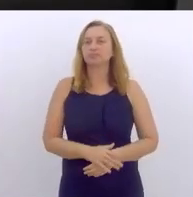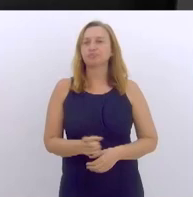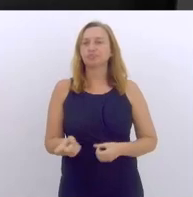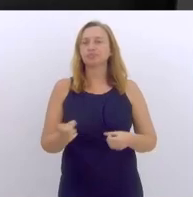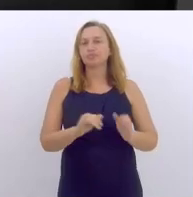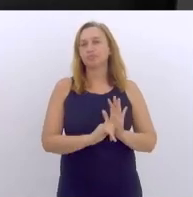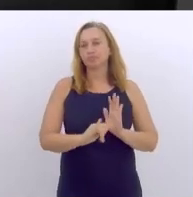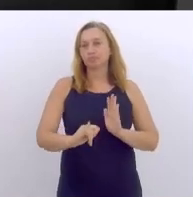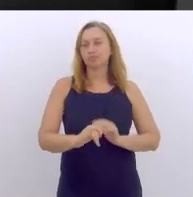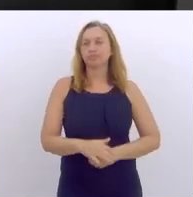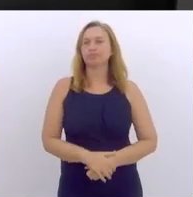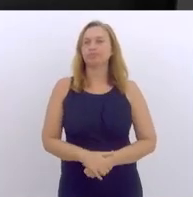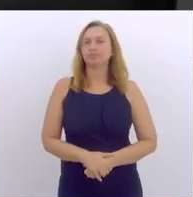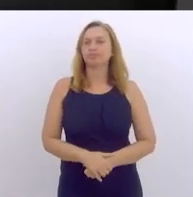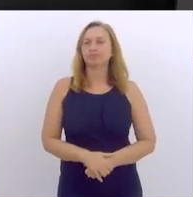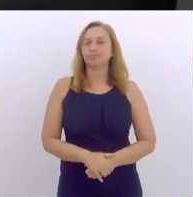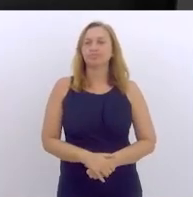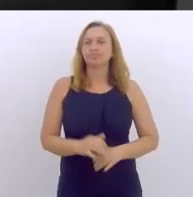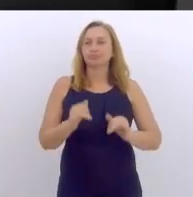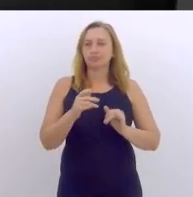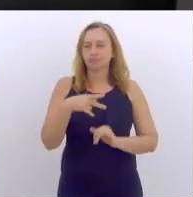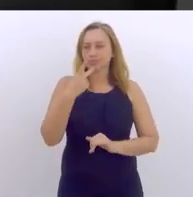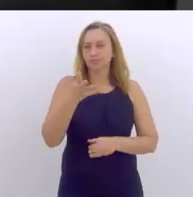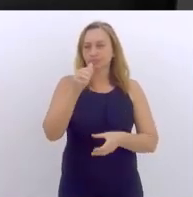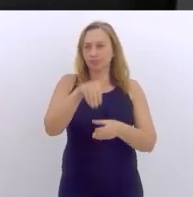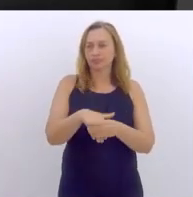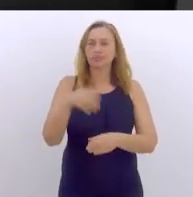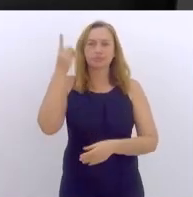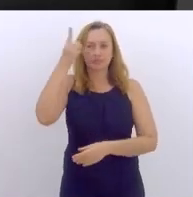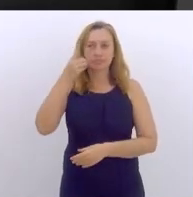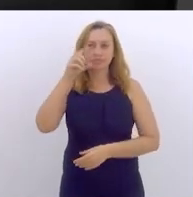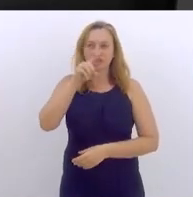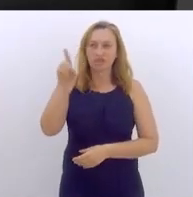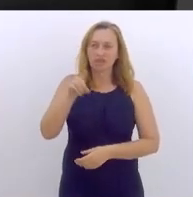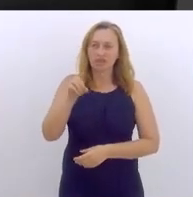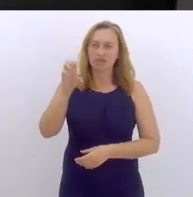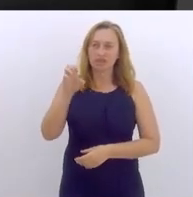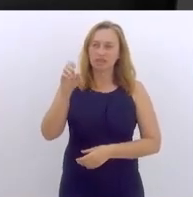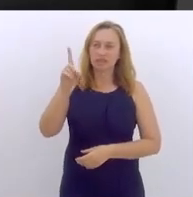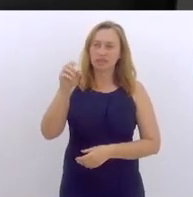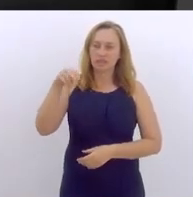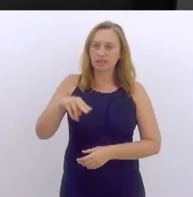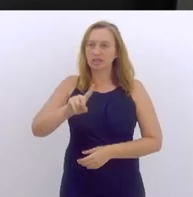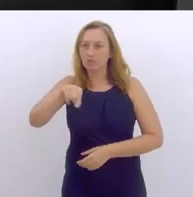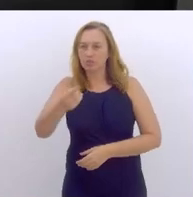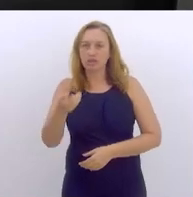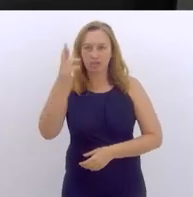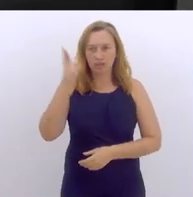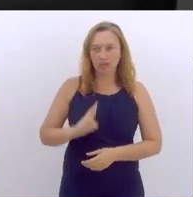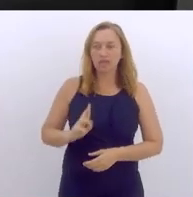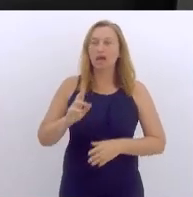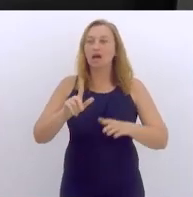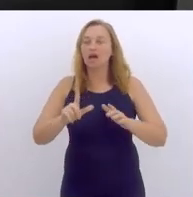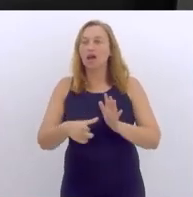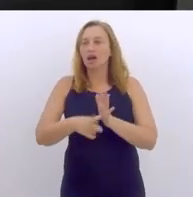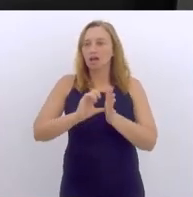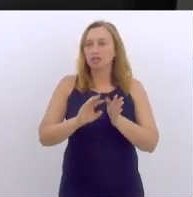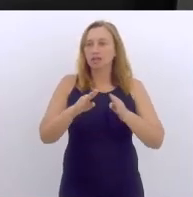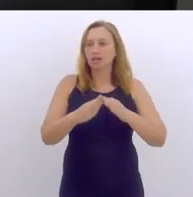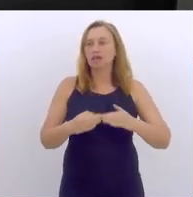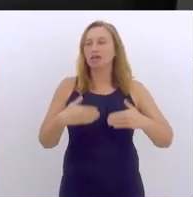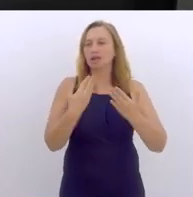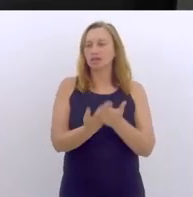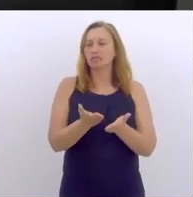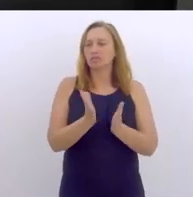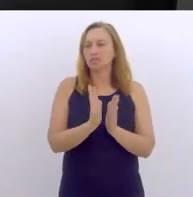vai ao autógrafo. Para a declaração de voto, deputada Zeidan, em seguida, deputada Renata. Antes, porém, há sobre a mesa requerimento.